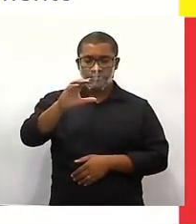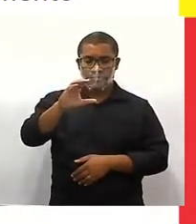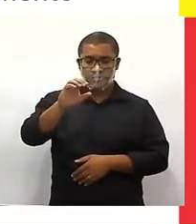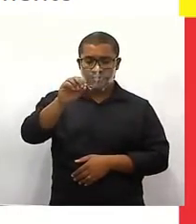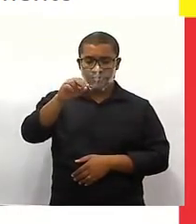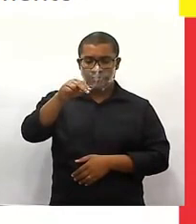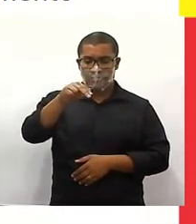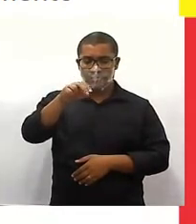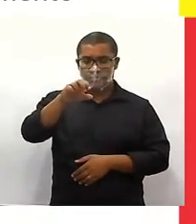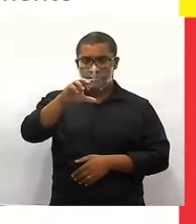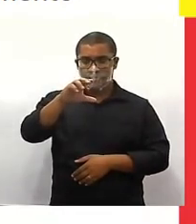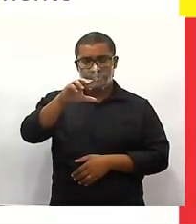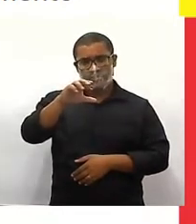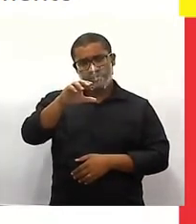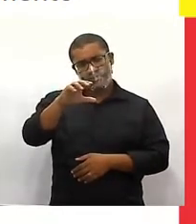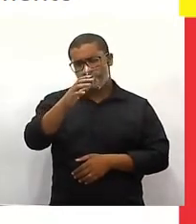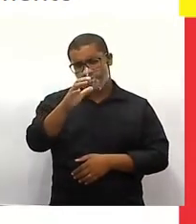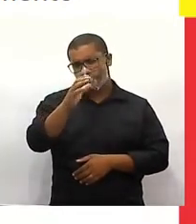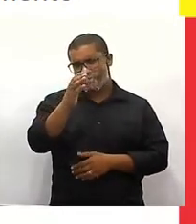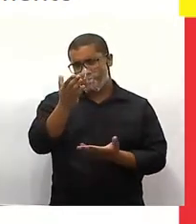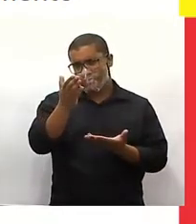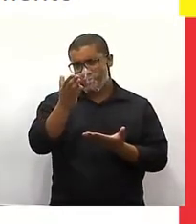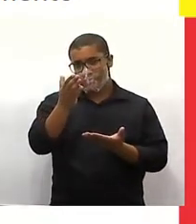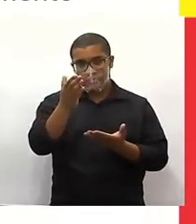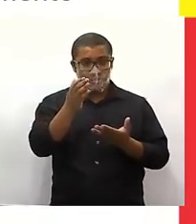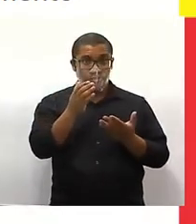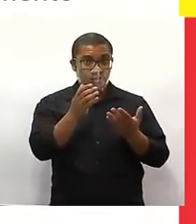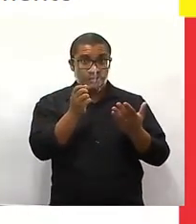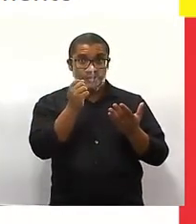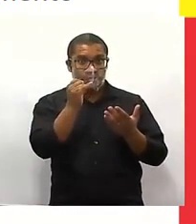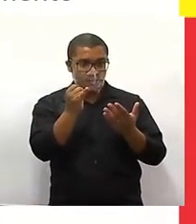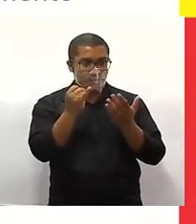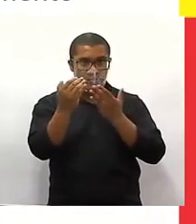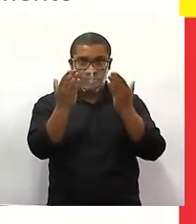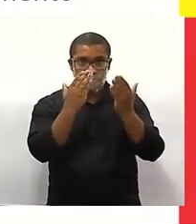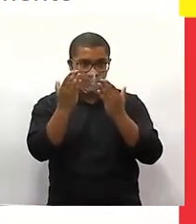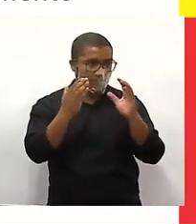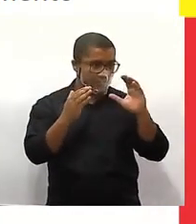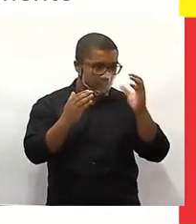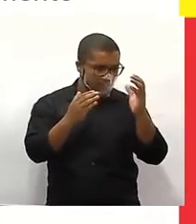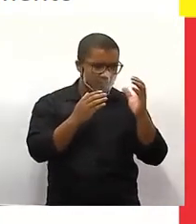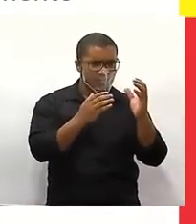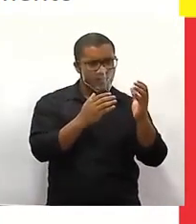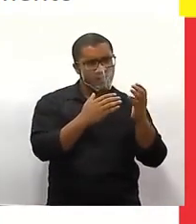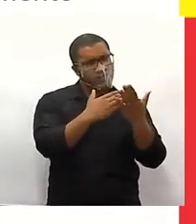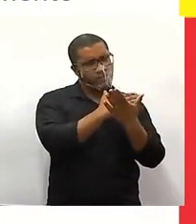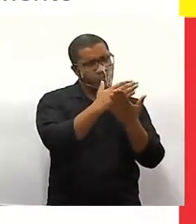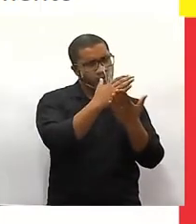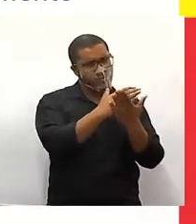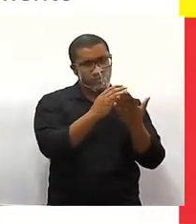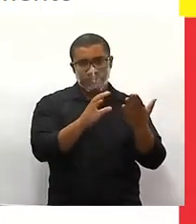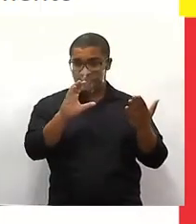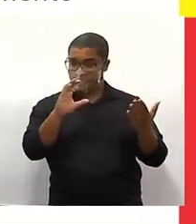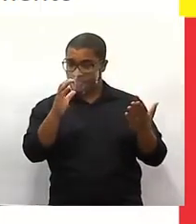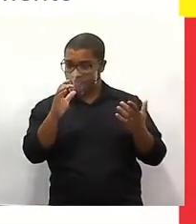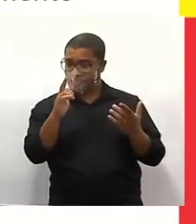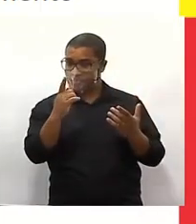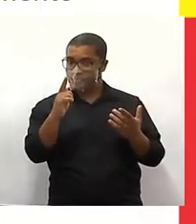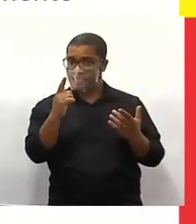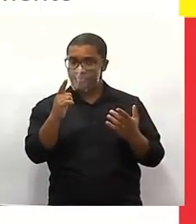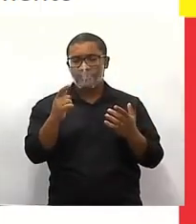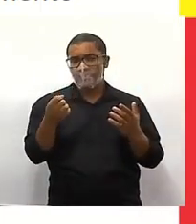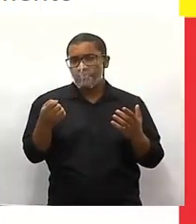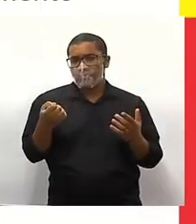Então, ela, em comparação com outras ciências, ela é uma ciência mais recente. Então,